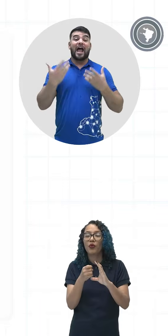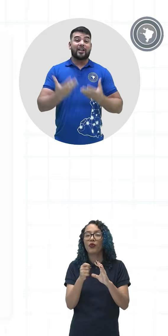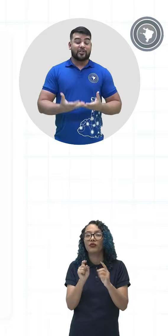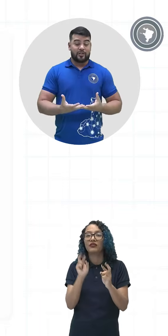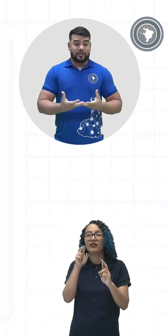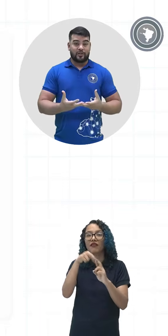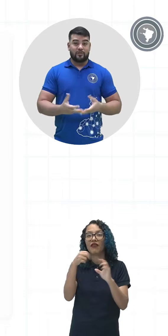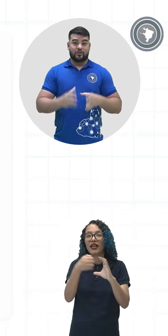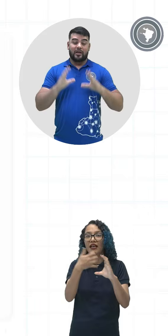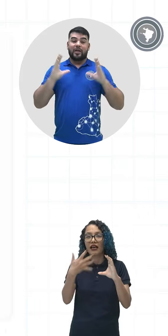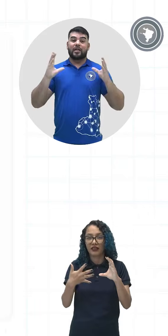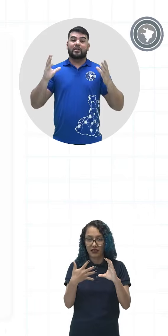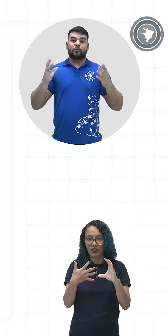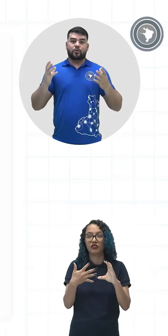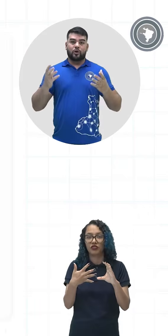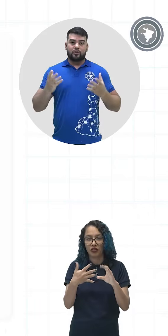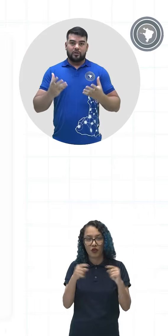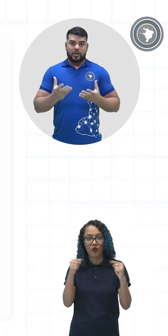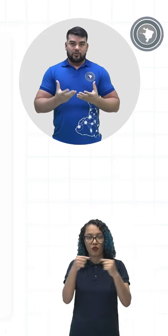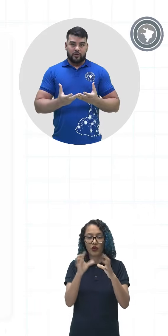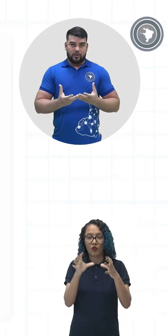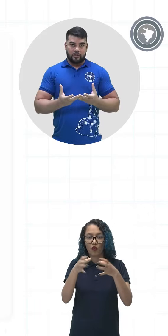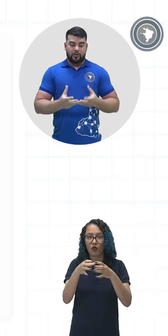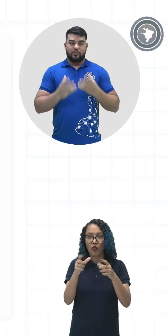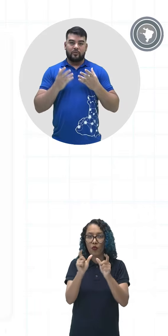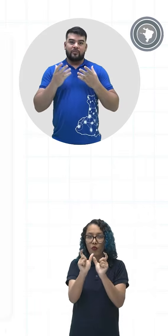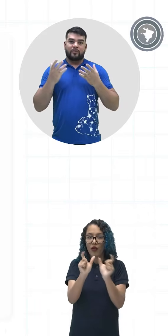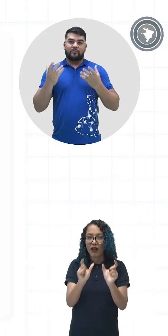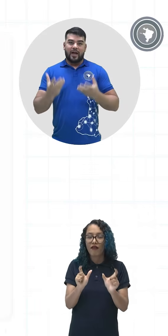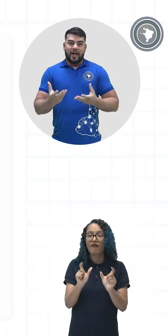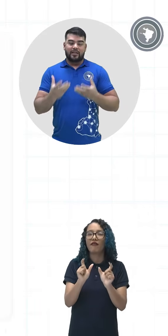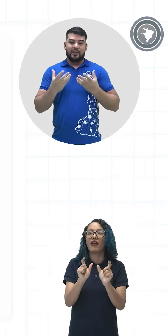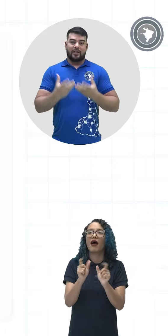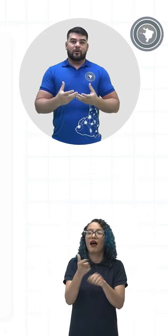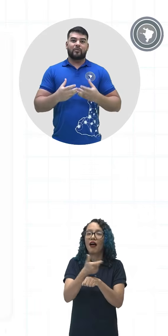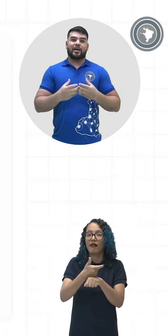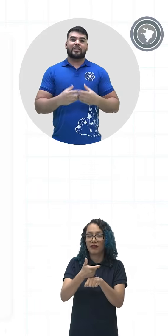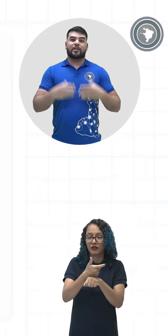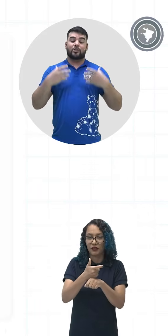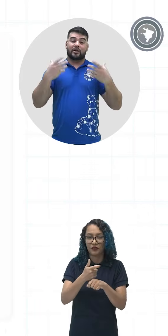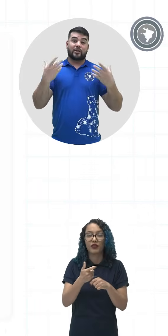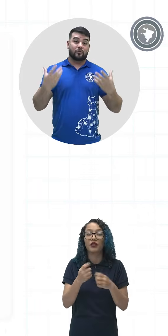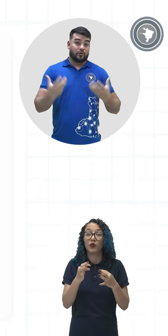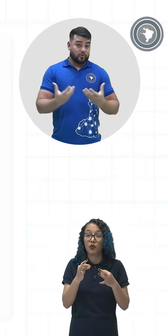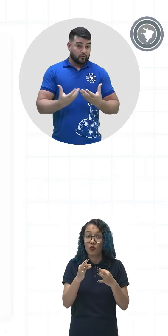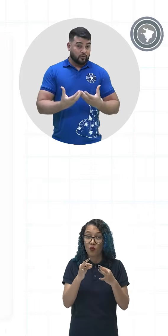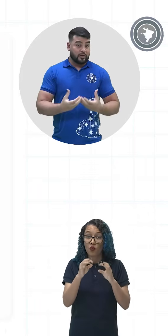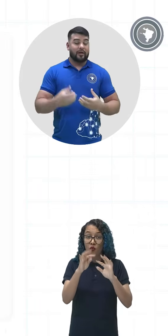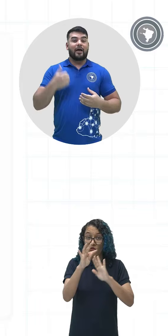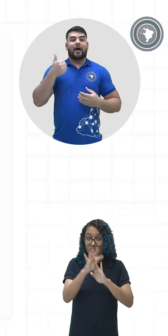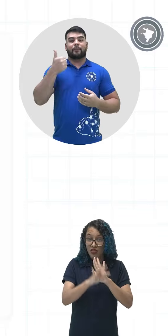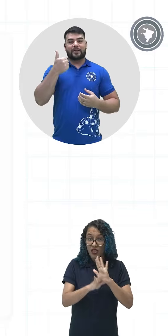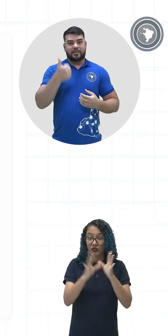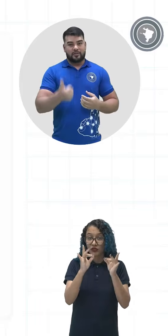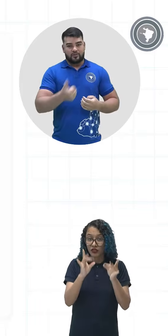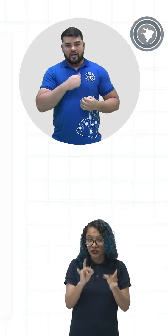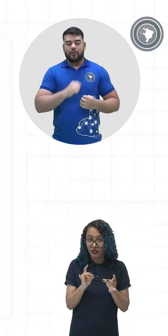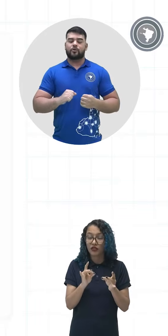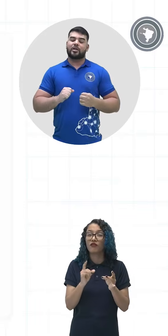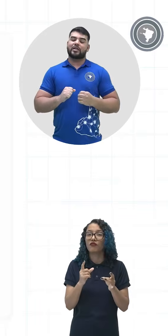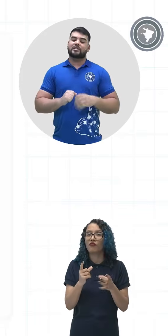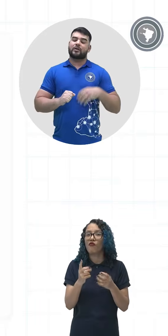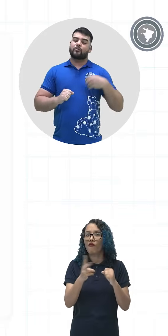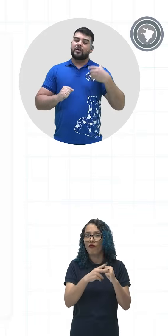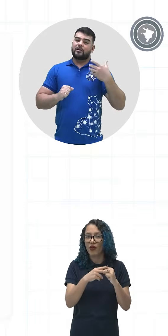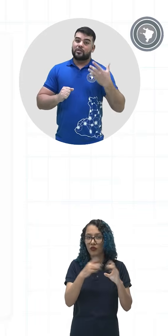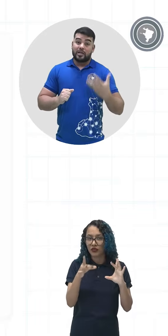são adjetivos. Então, todo o texto descritivo vai ter como característica na sua estrutura a presença de verbos